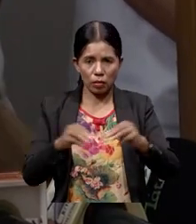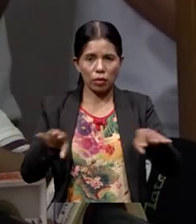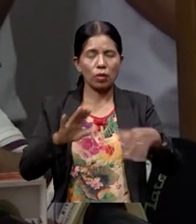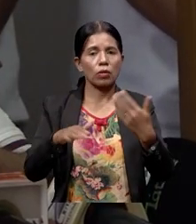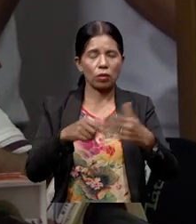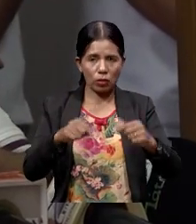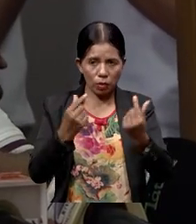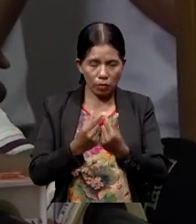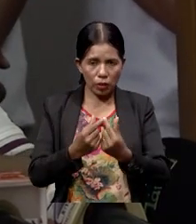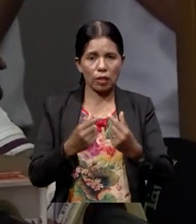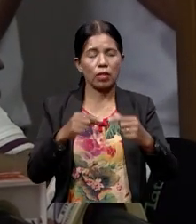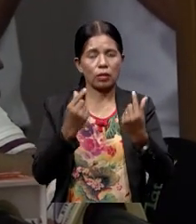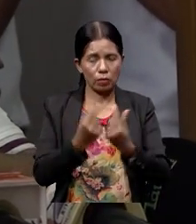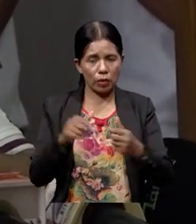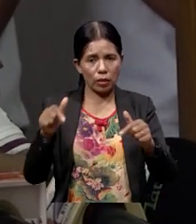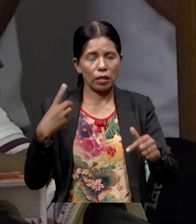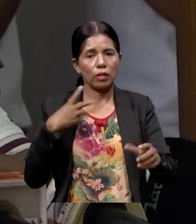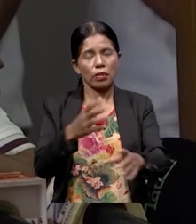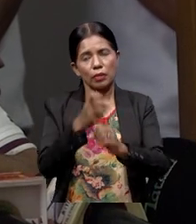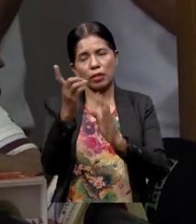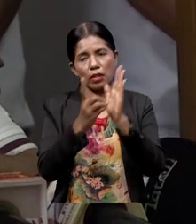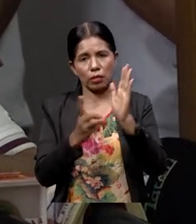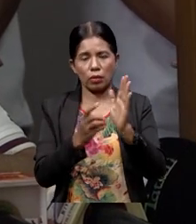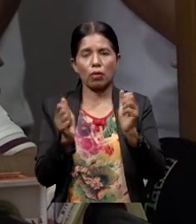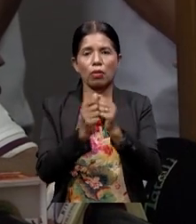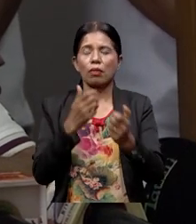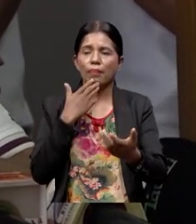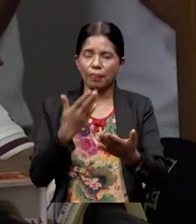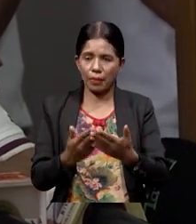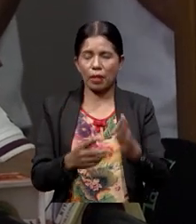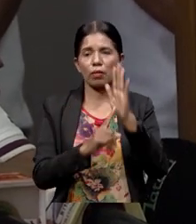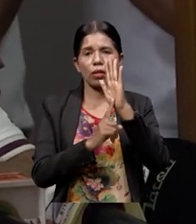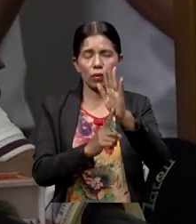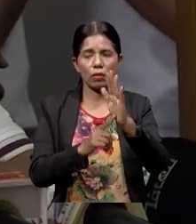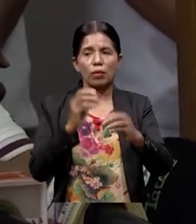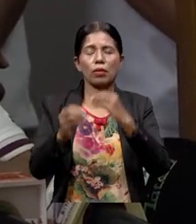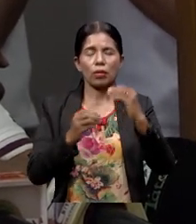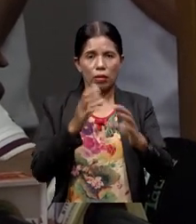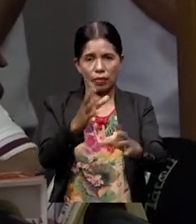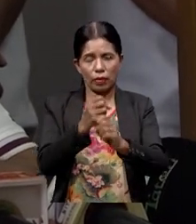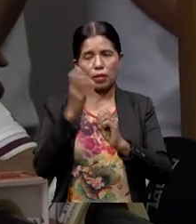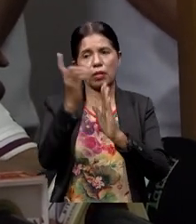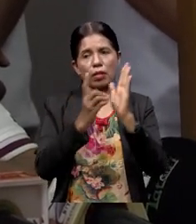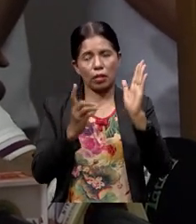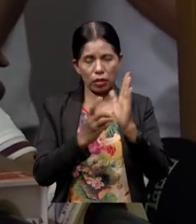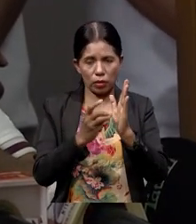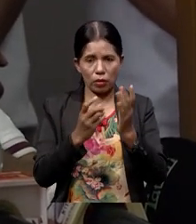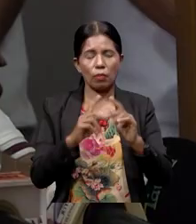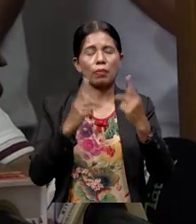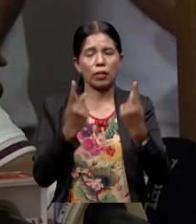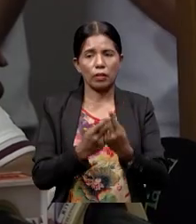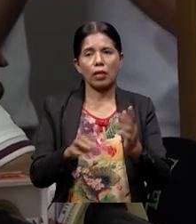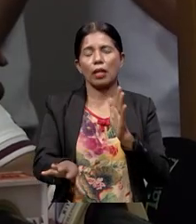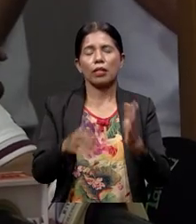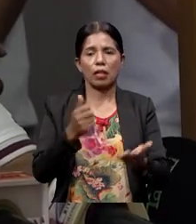NEI, a tu NEI também ia levantamento de dados do dia. A tu informamos que o levantamento de dados empresarial NEI, reta